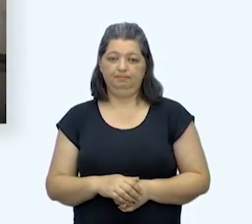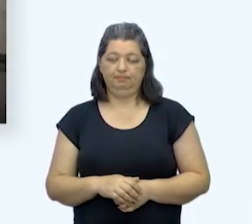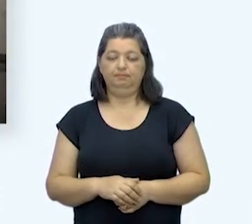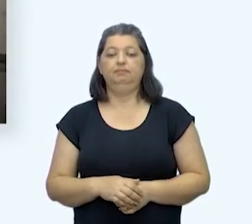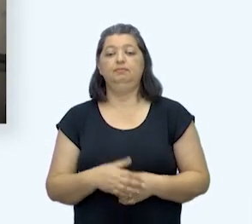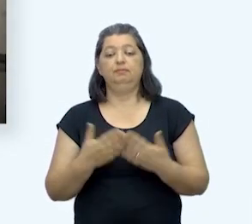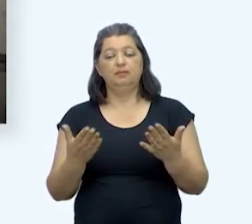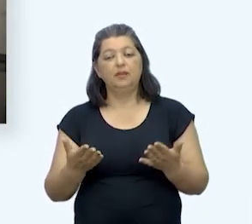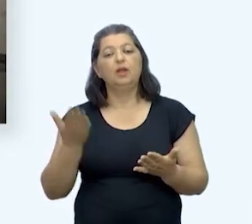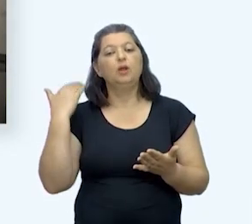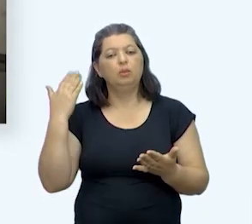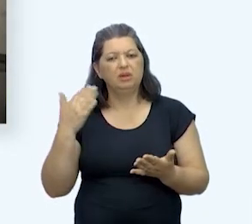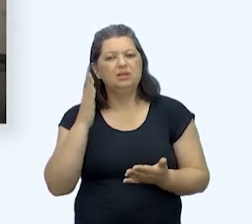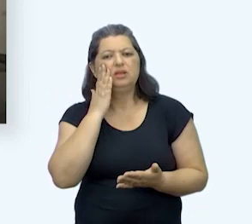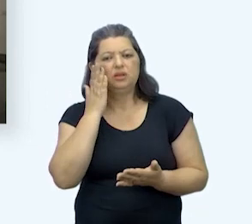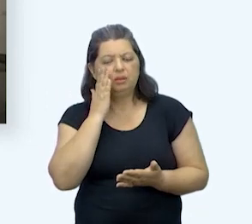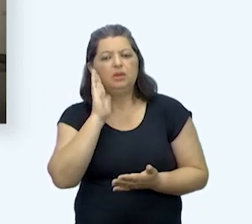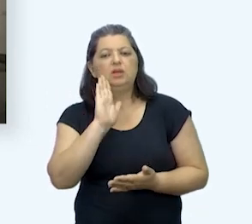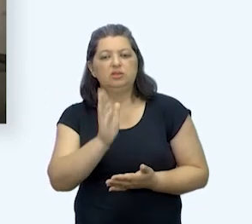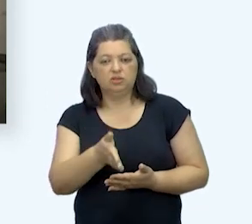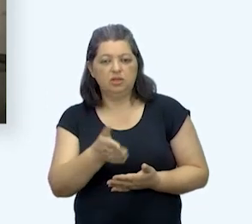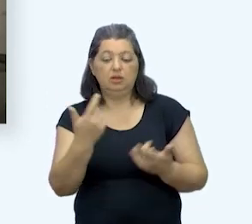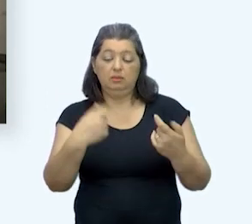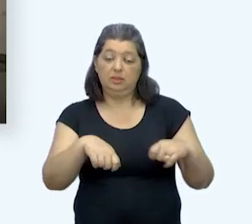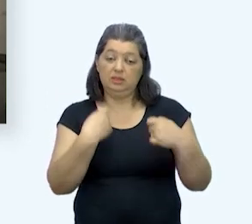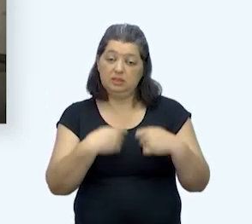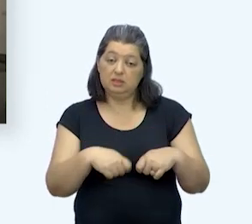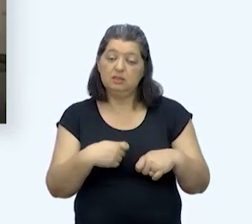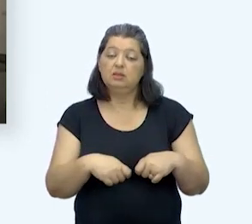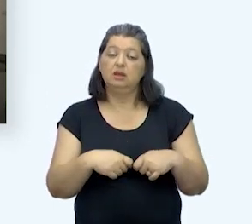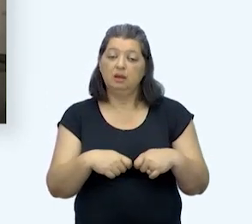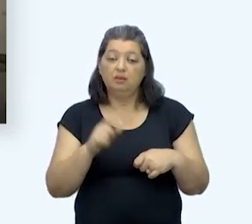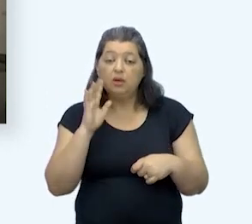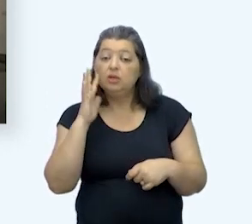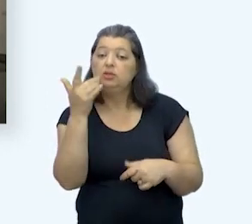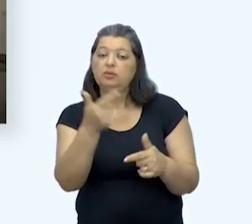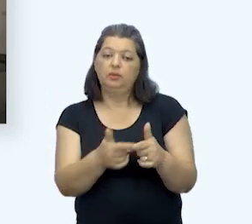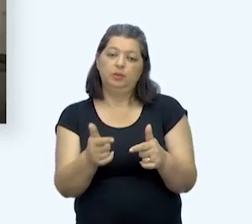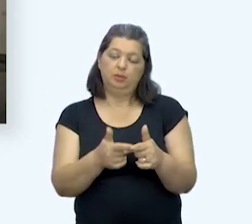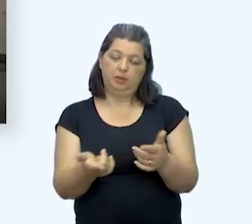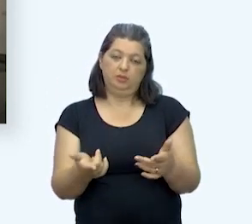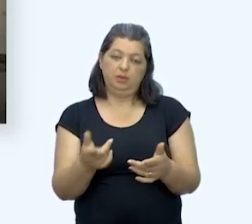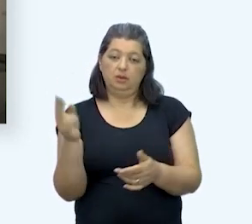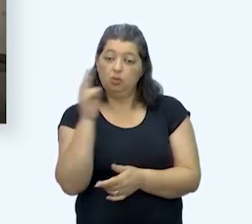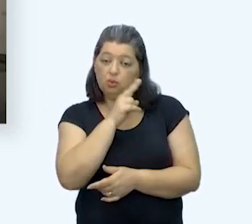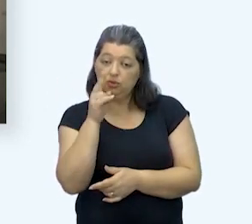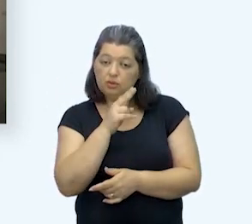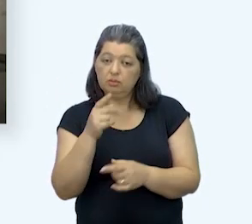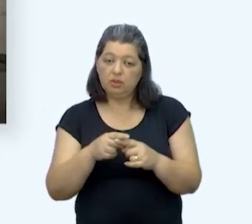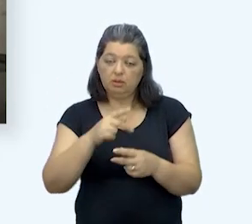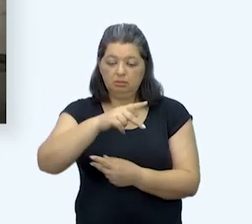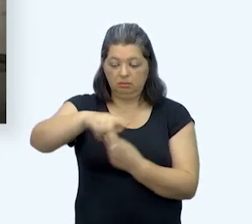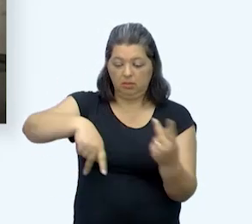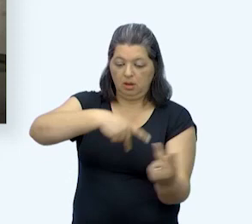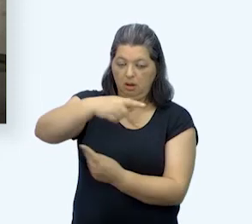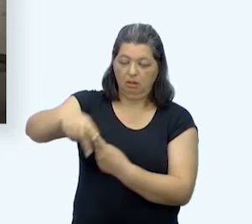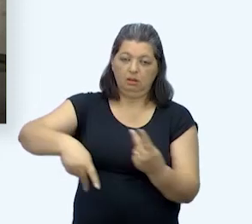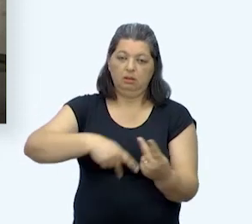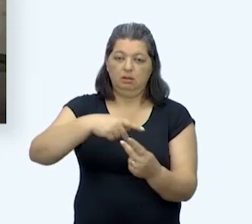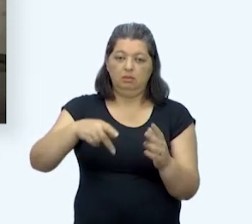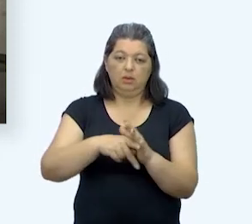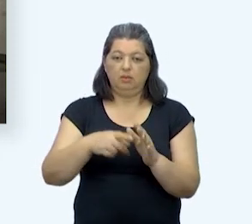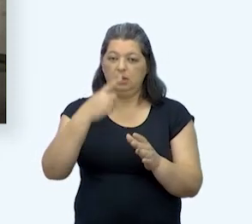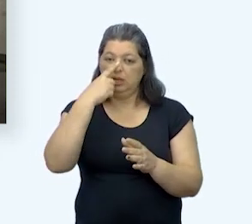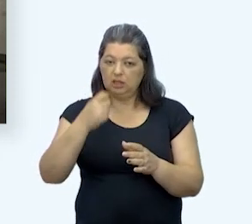Nesta época, eles já sabiam que precisavam fazer alguma coisa urgente para que o nosso planeta não virasse uma montanha